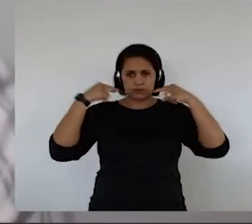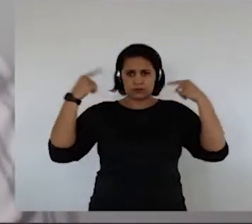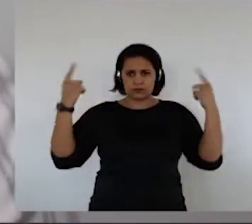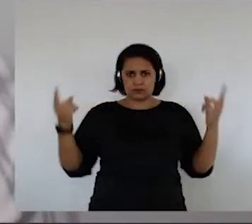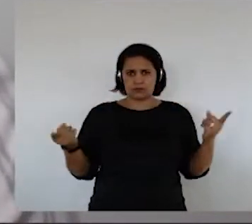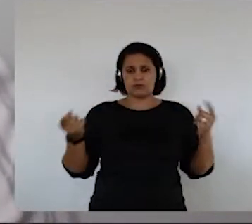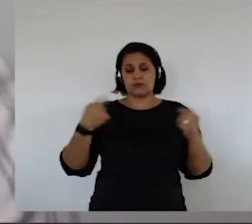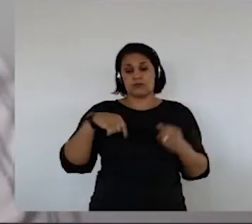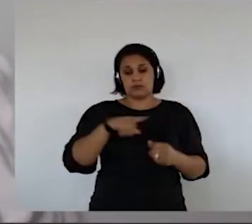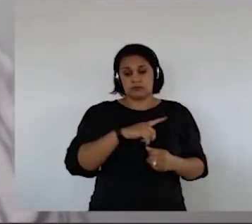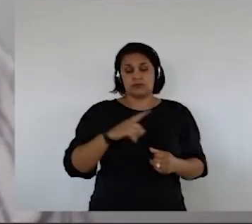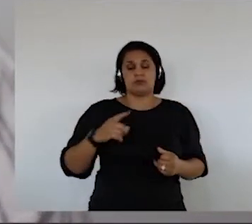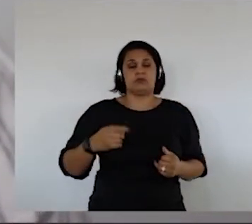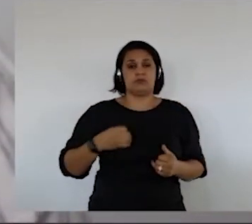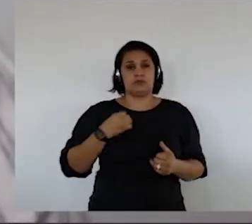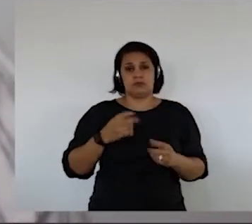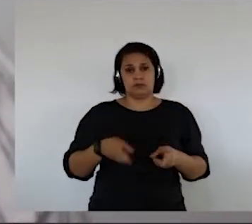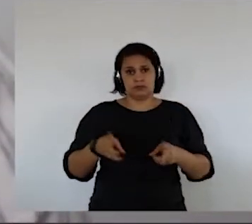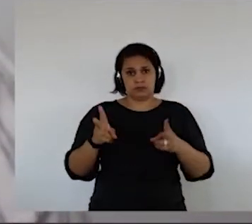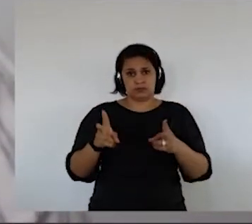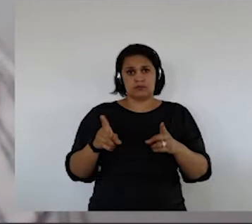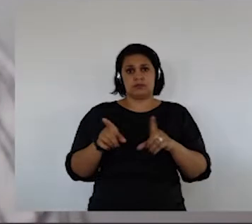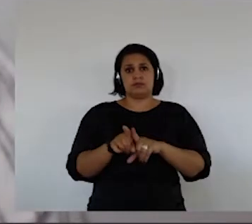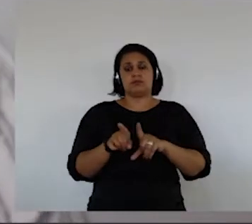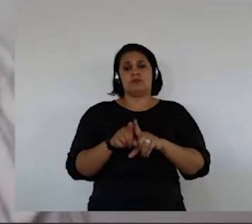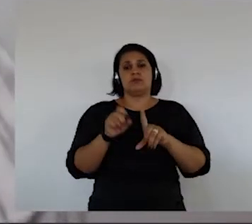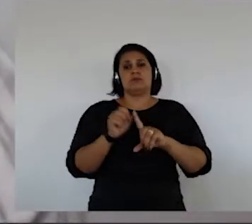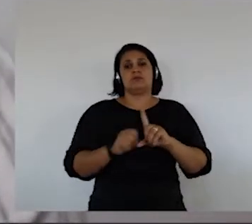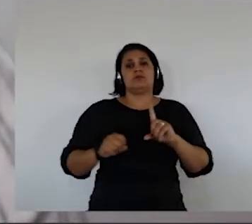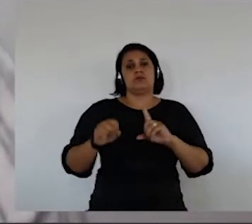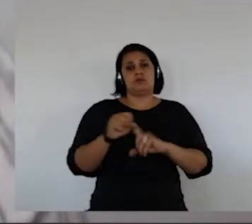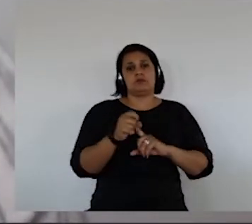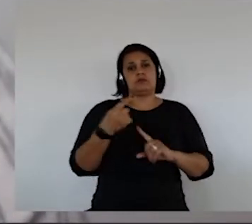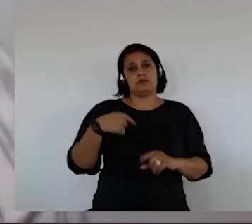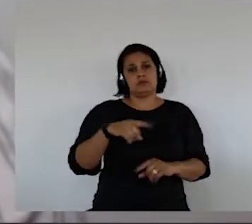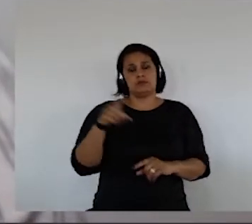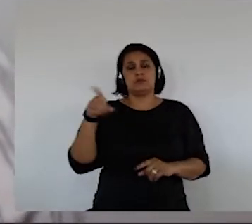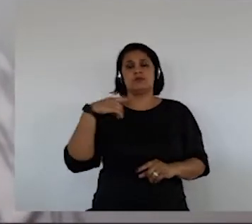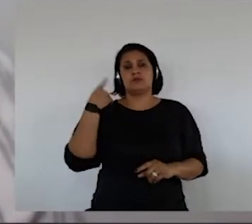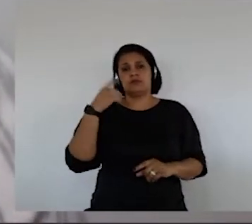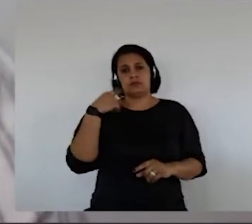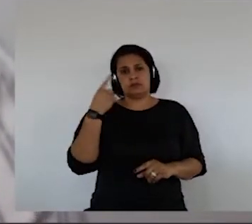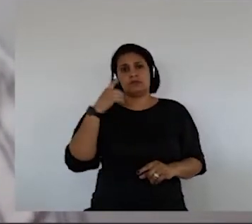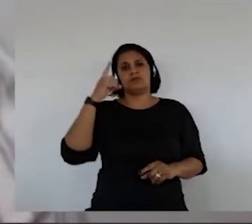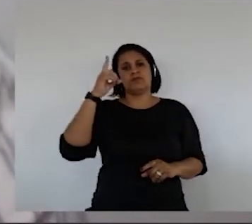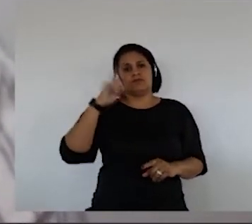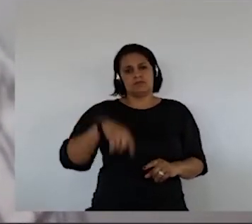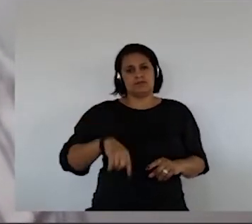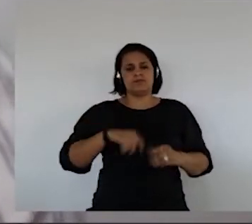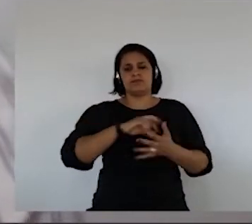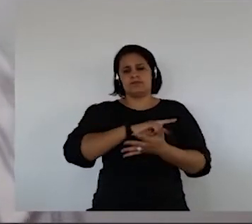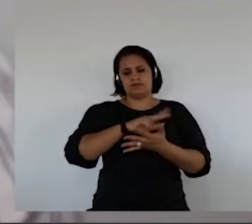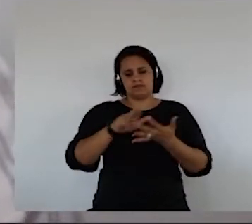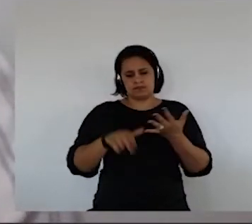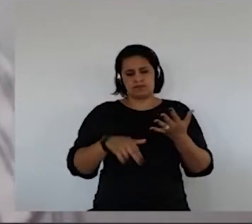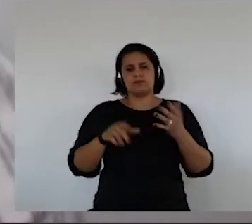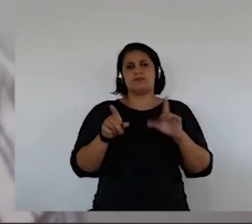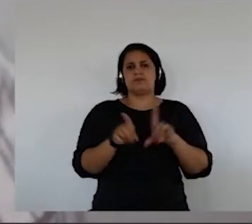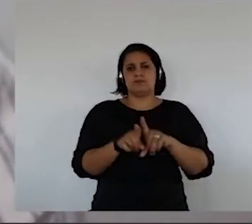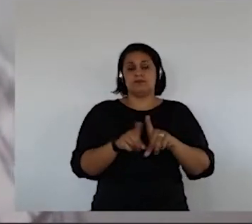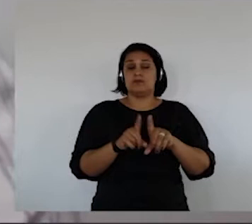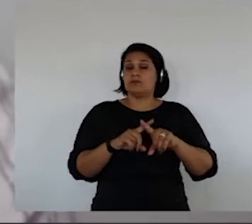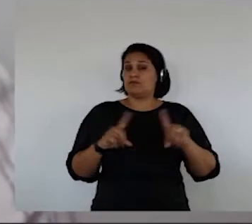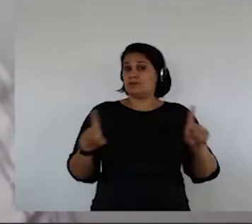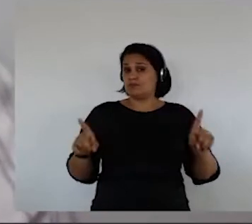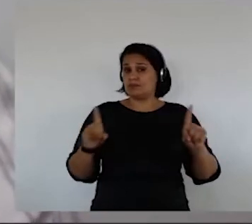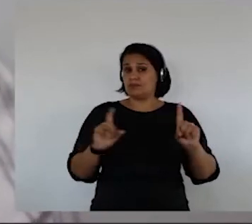sexista que nós sustentamos, assim como a nossa sociedade, a advocacia brasileira é plural e diversa, mas ainda não tem